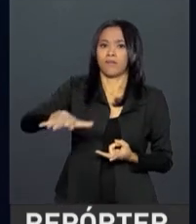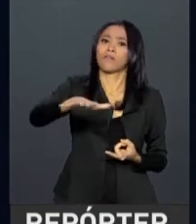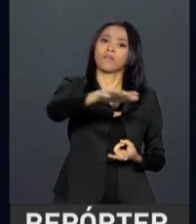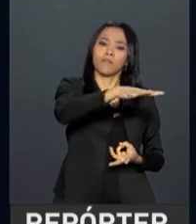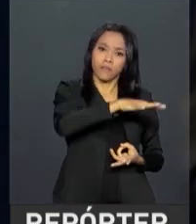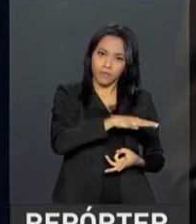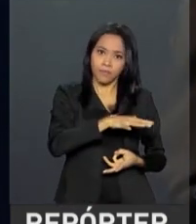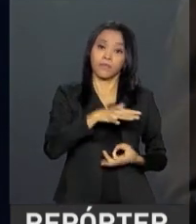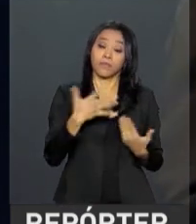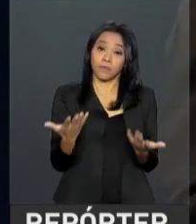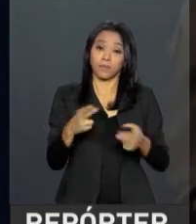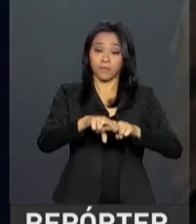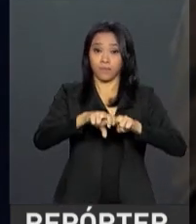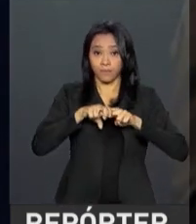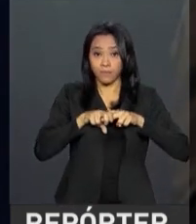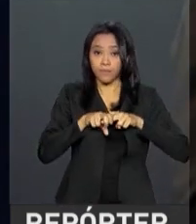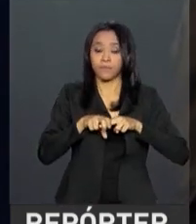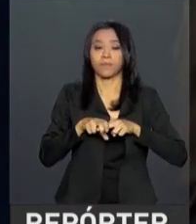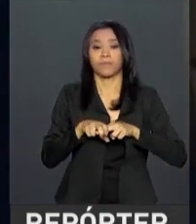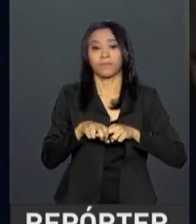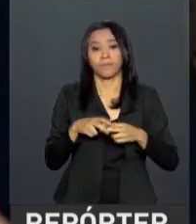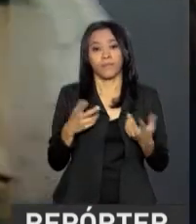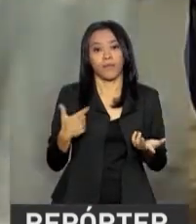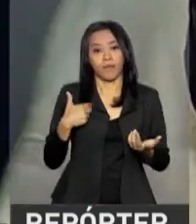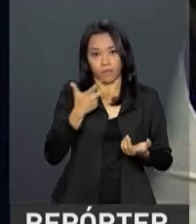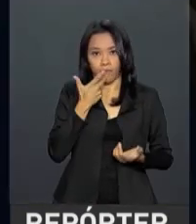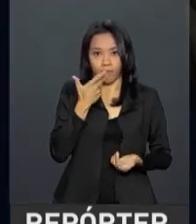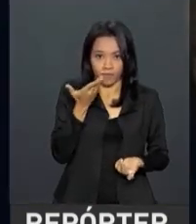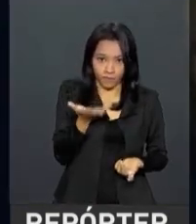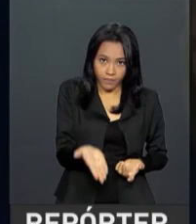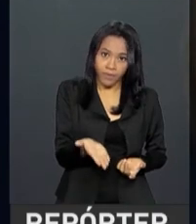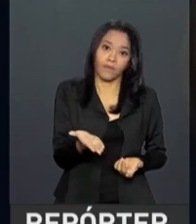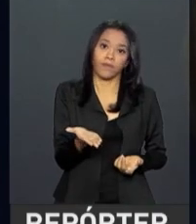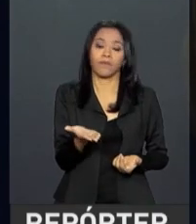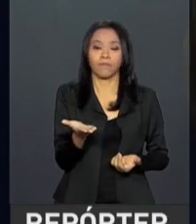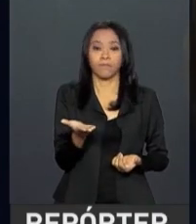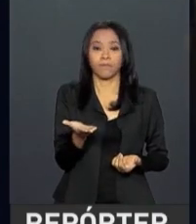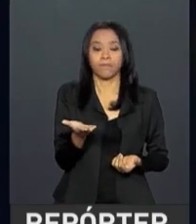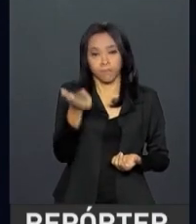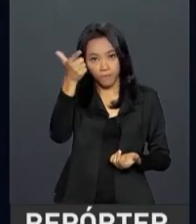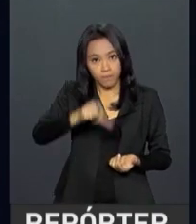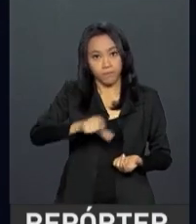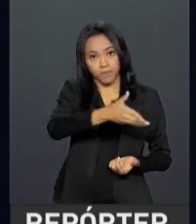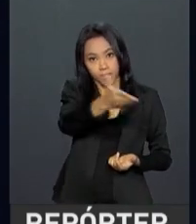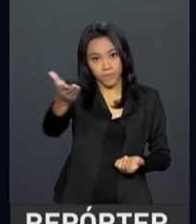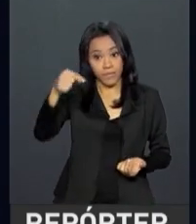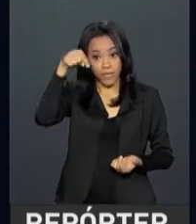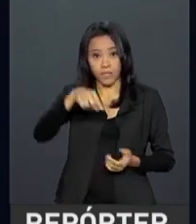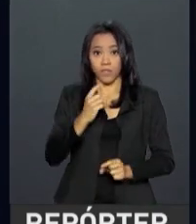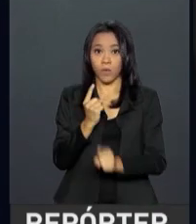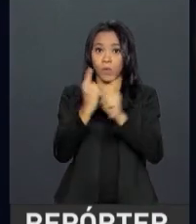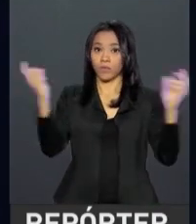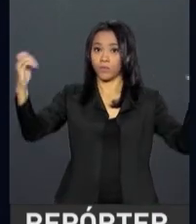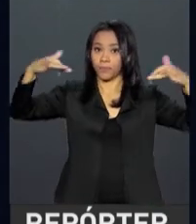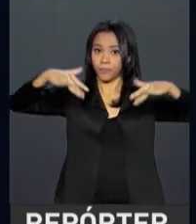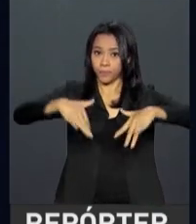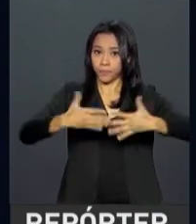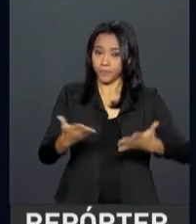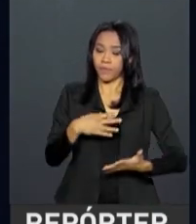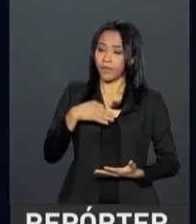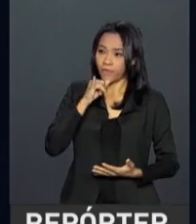domínios. Por isso, registro eu enfaticamente esta solenidade, senhor